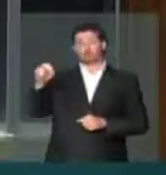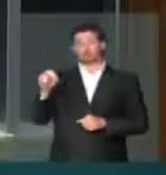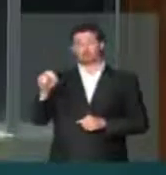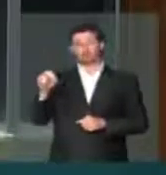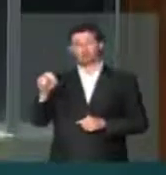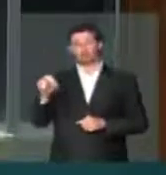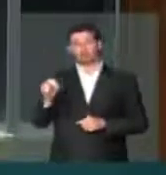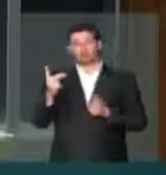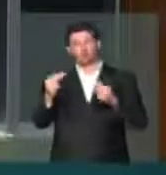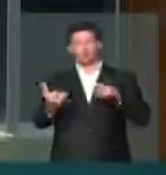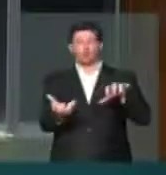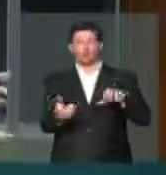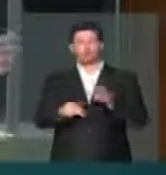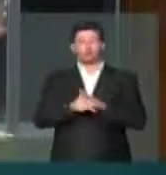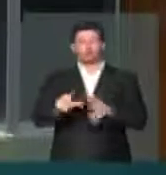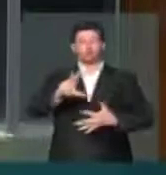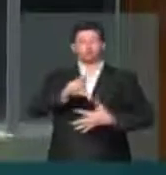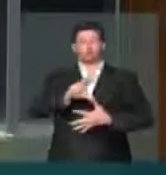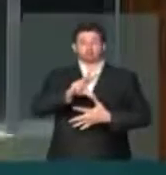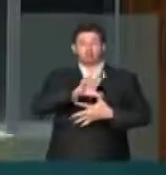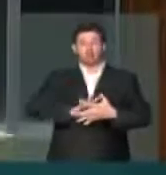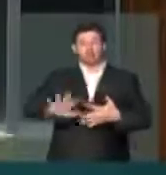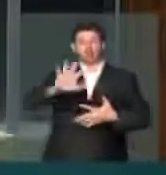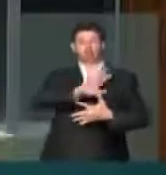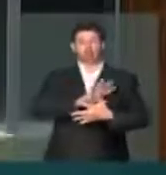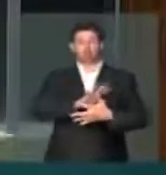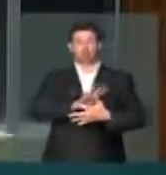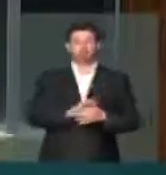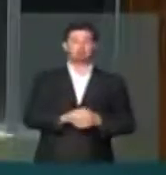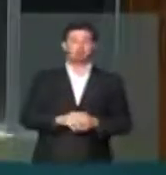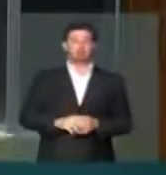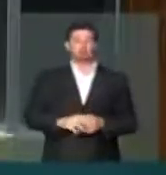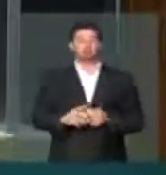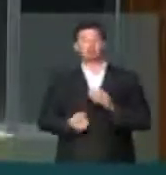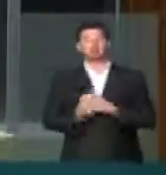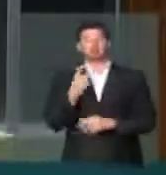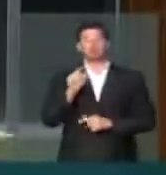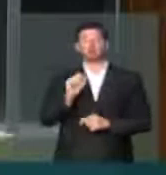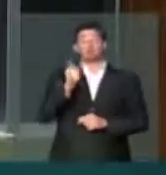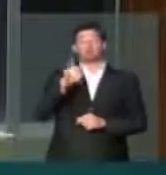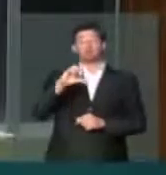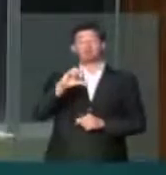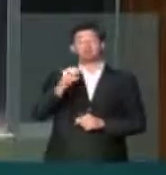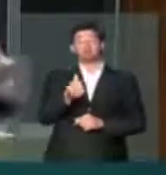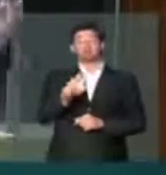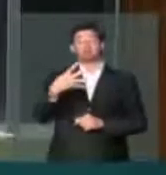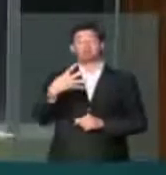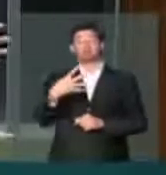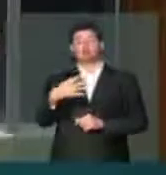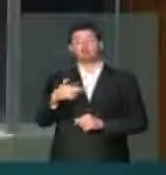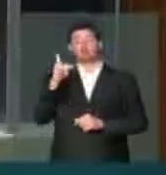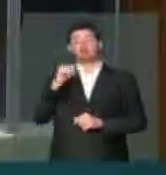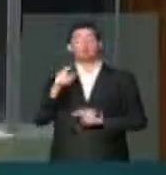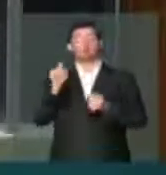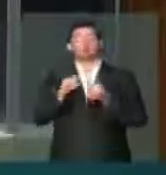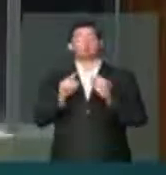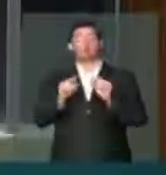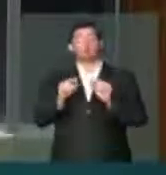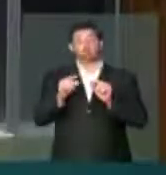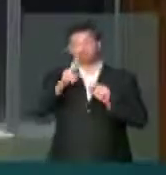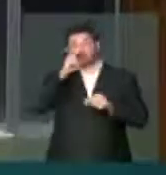foi fundado em 1964 com o objetivo de fortalecer